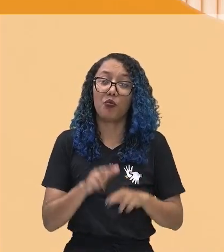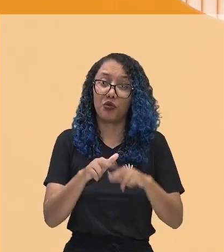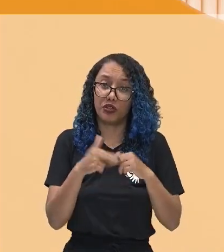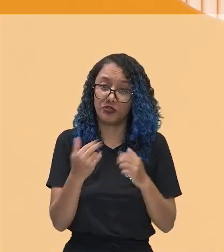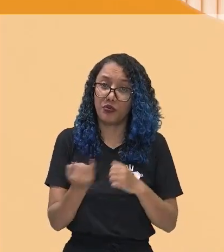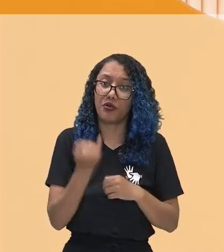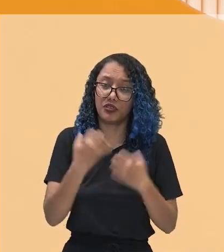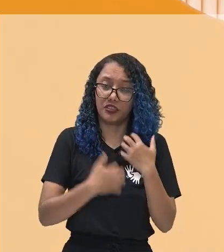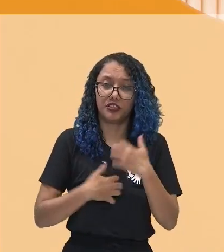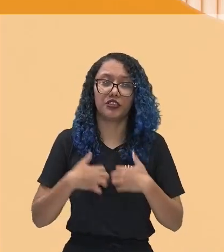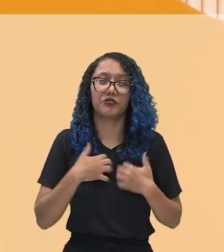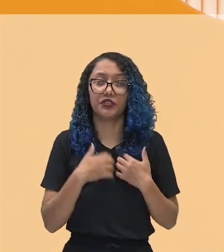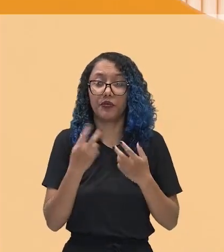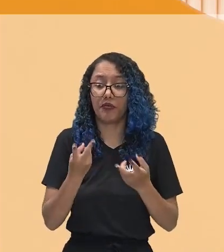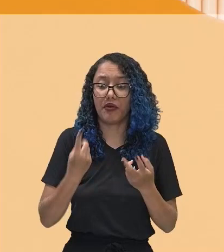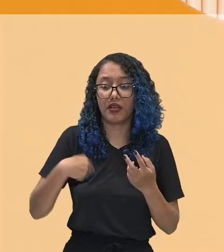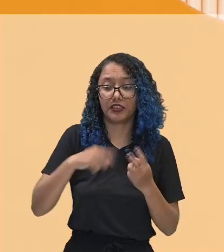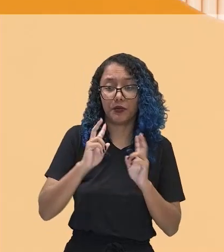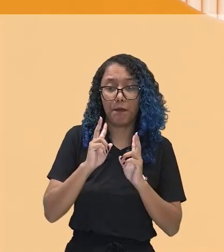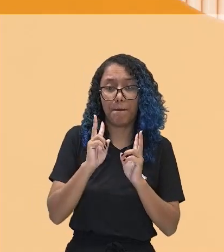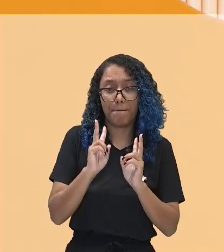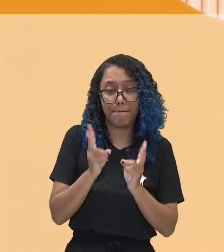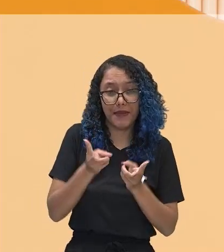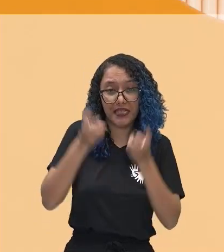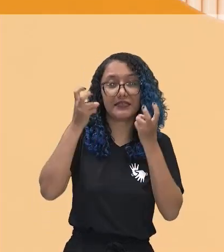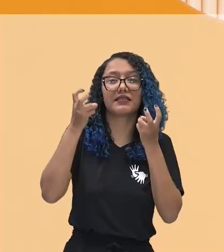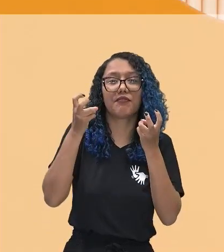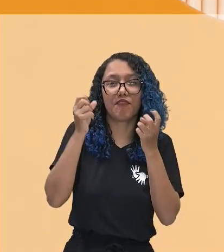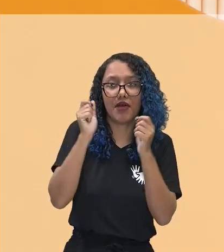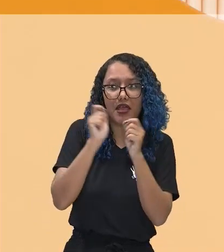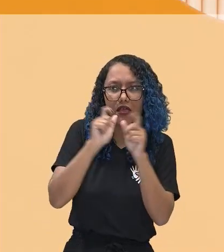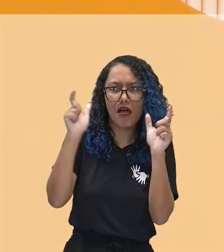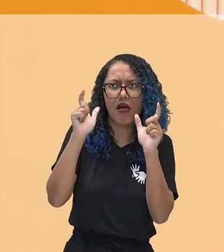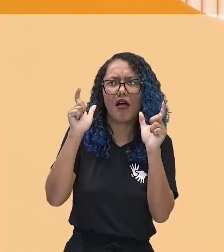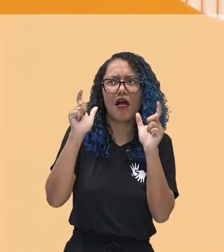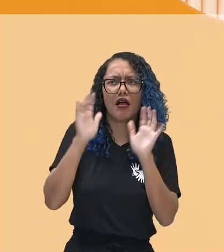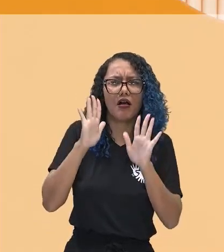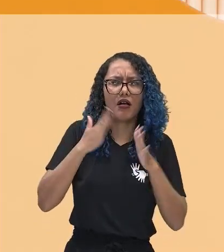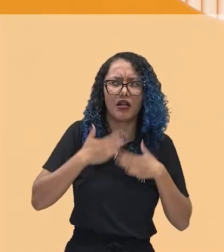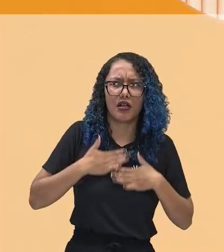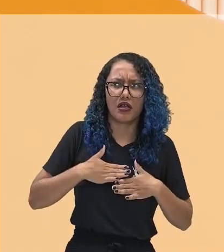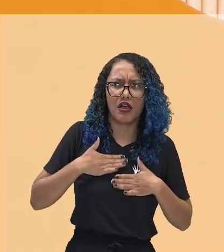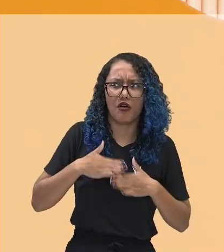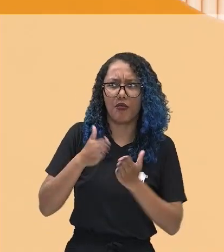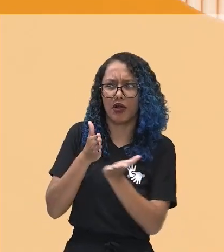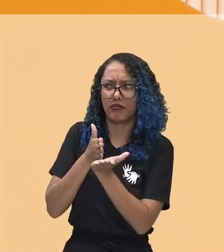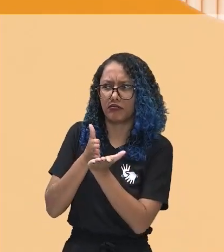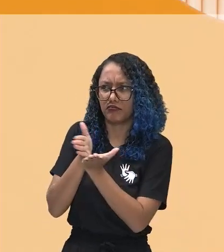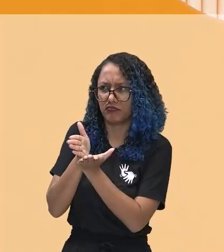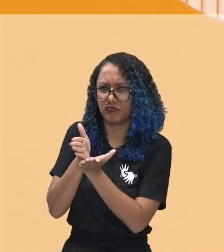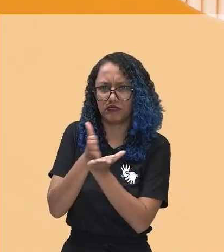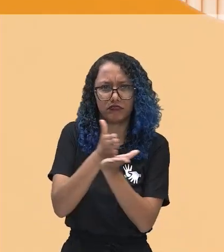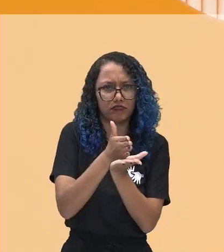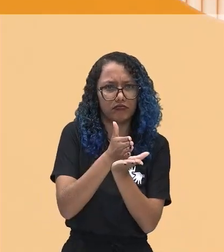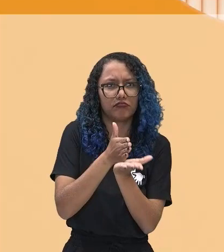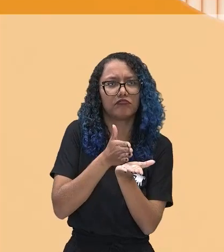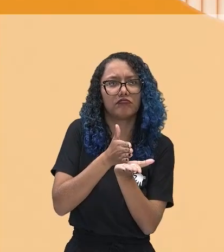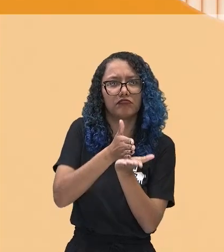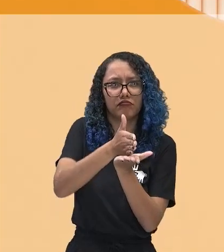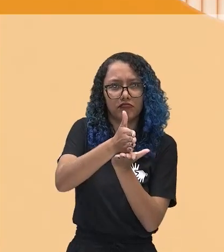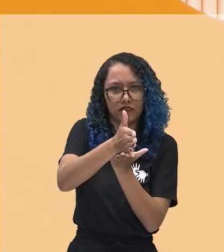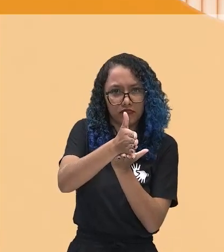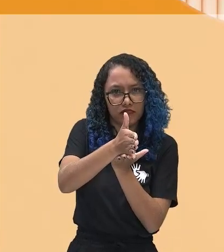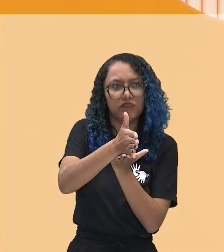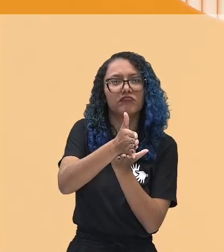angústia, que é para fazer o quê? Despertar, e eu termino com isso aqui, despertar dessa